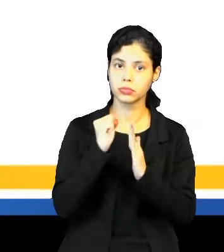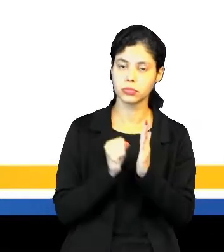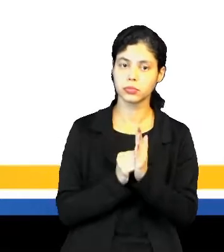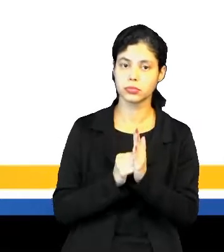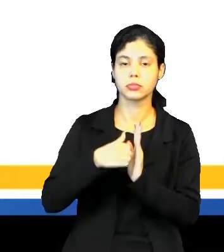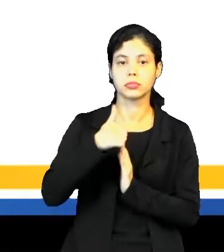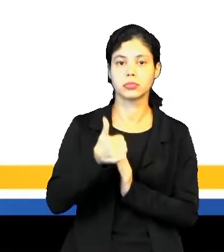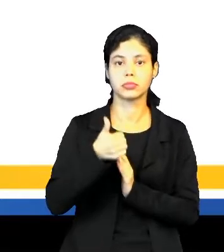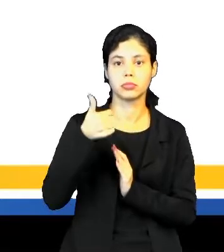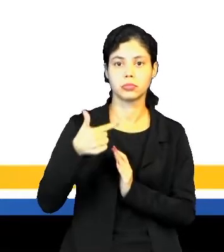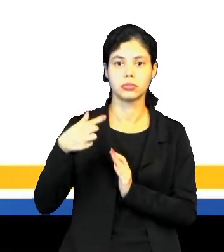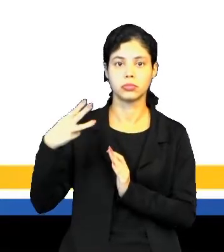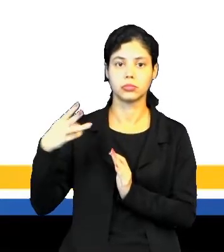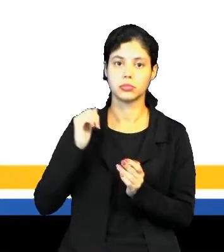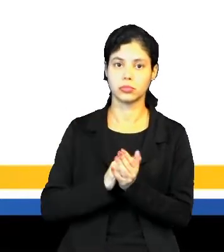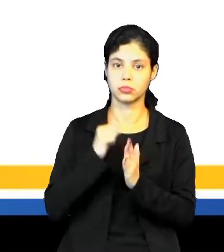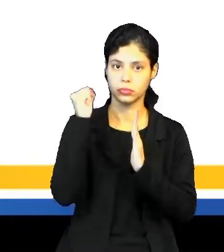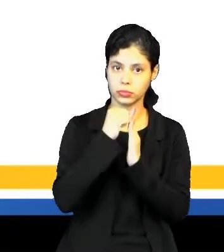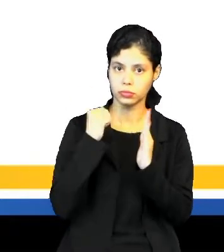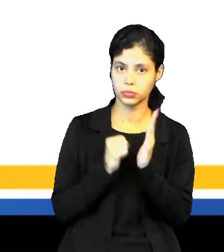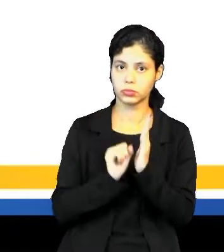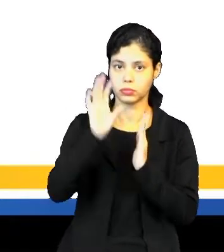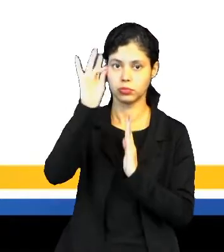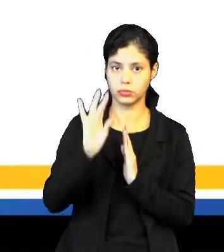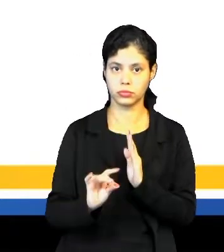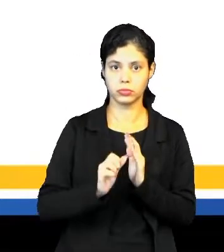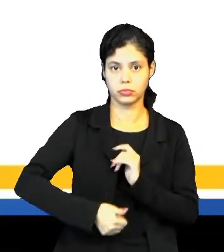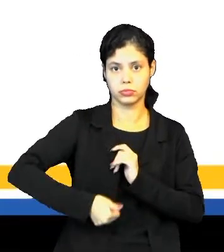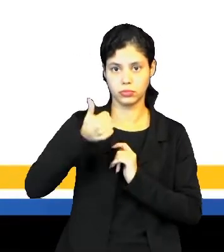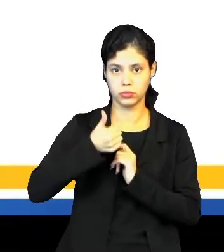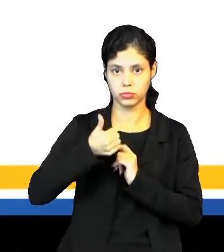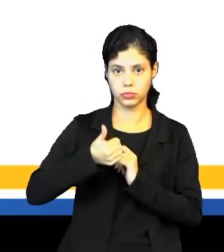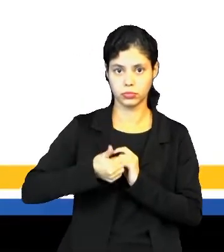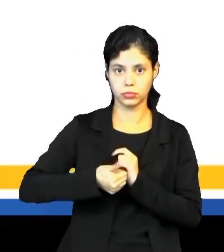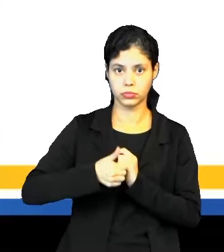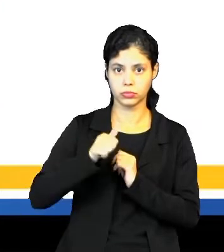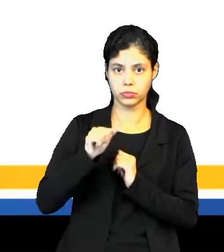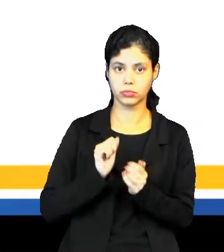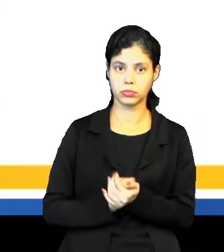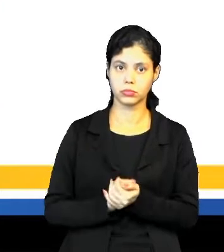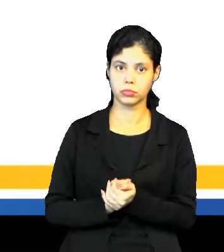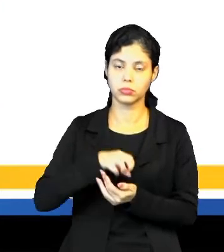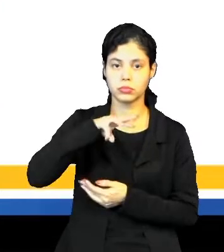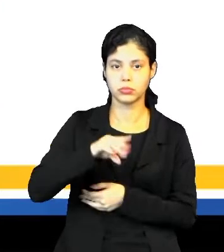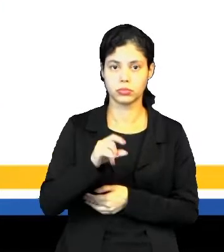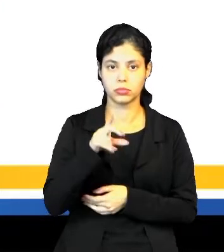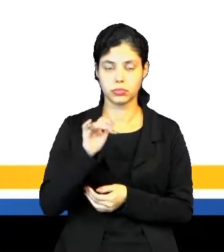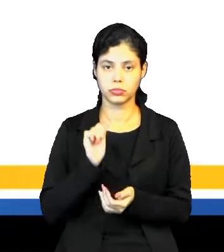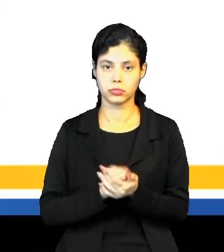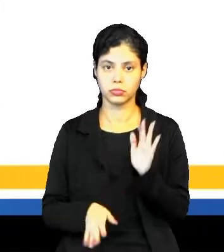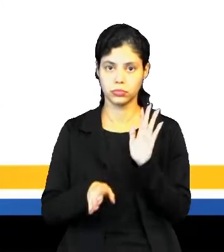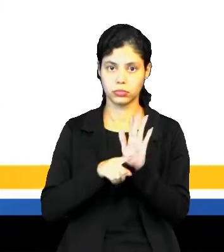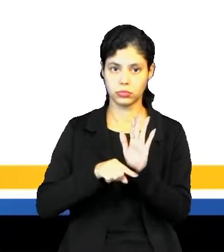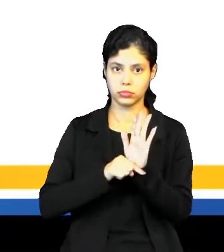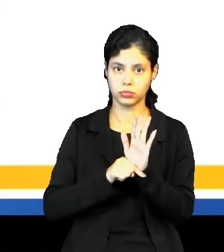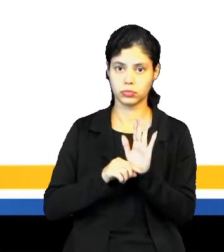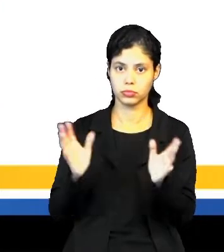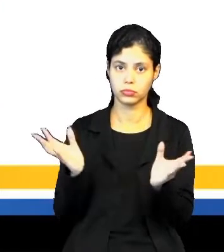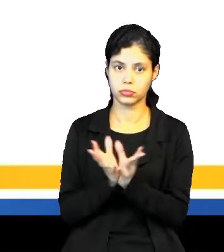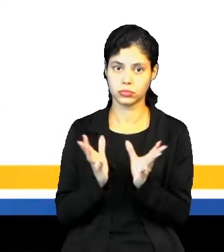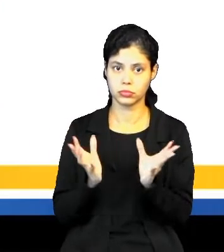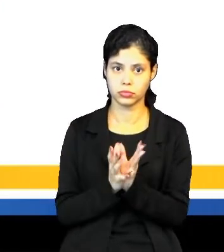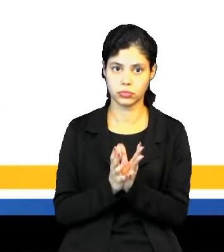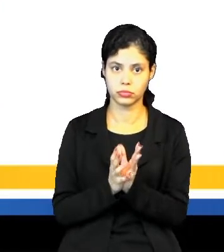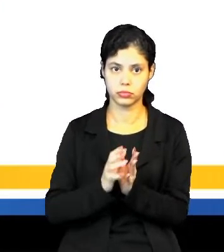2, 3, enquanto que os séculos são indicados por algarismos romanos, e os milênios se referem a um